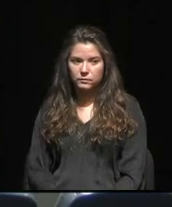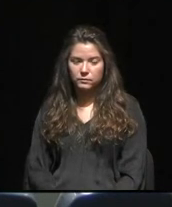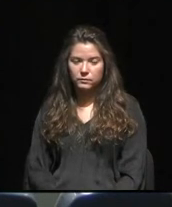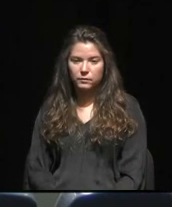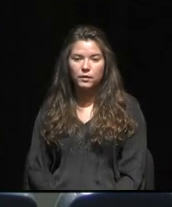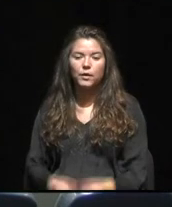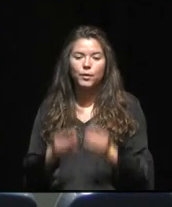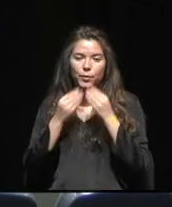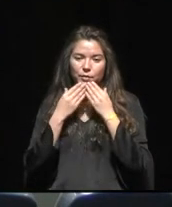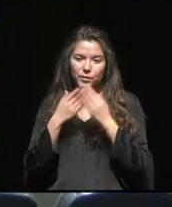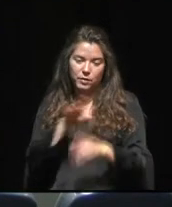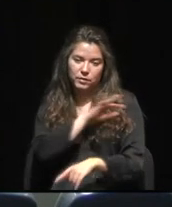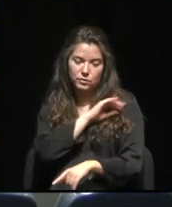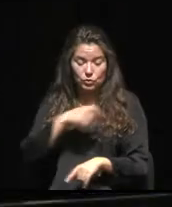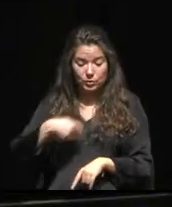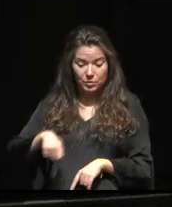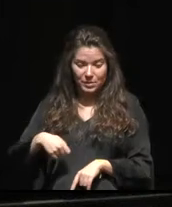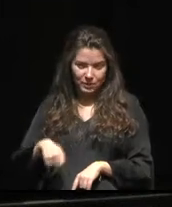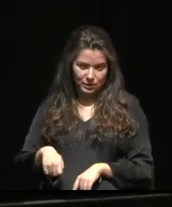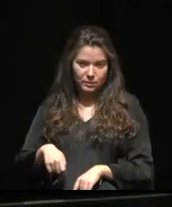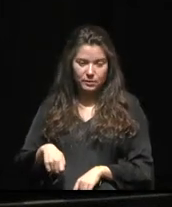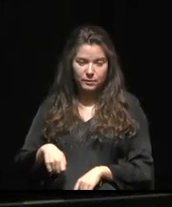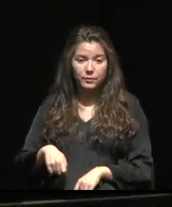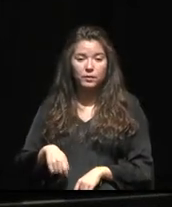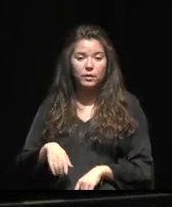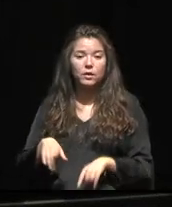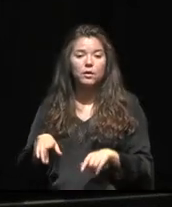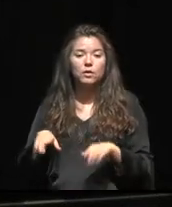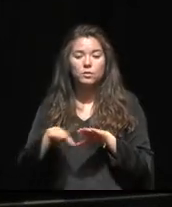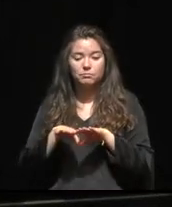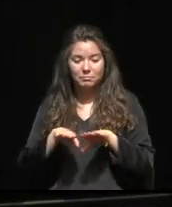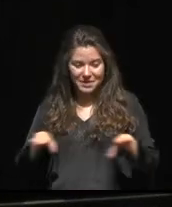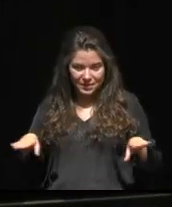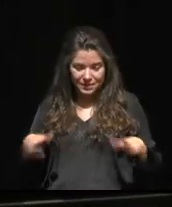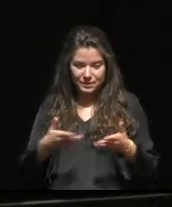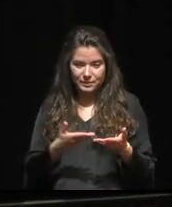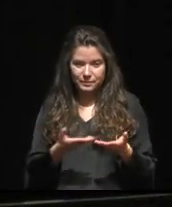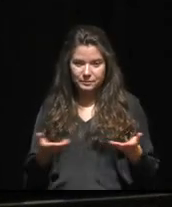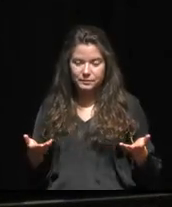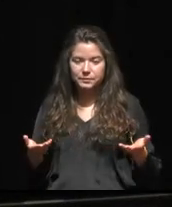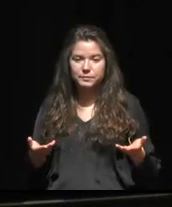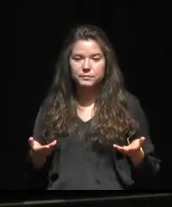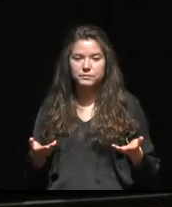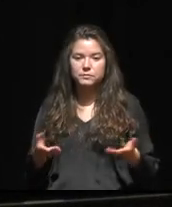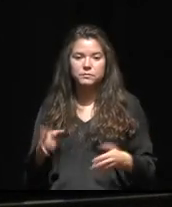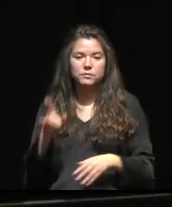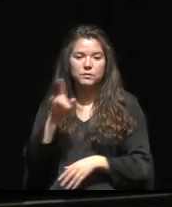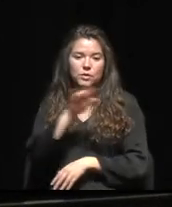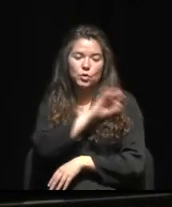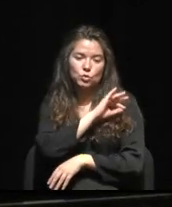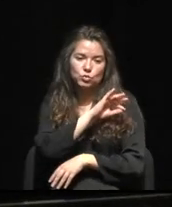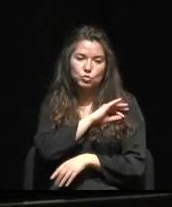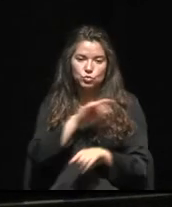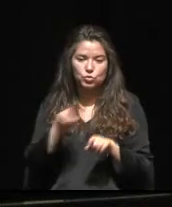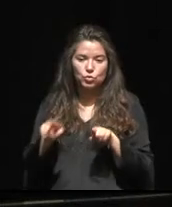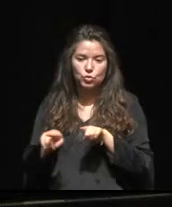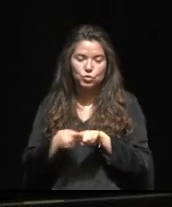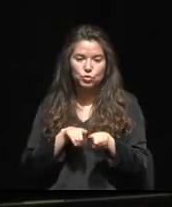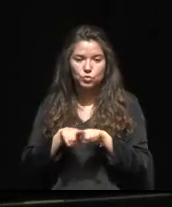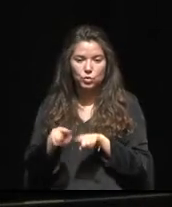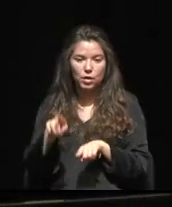muito obrigada senhora Presidente senhores membros da mesa senhores deputados